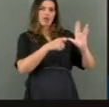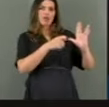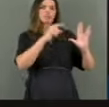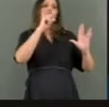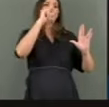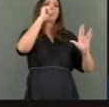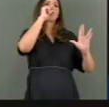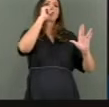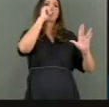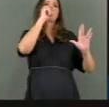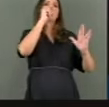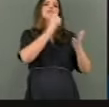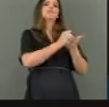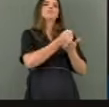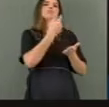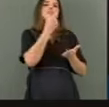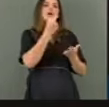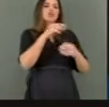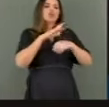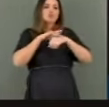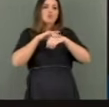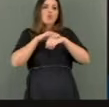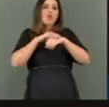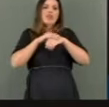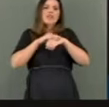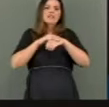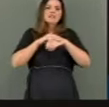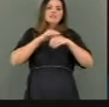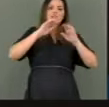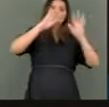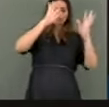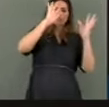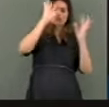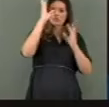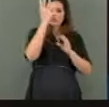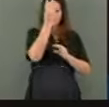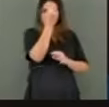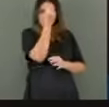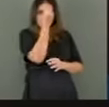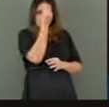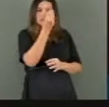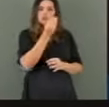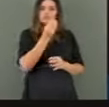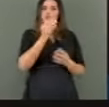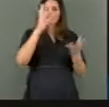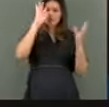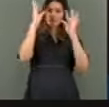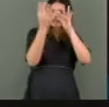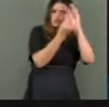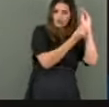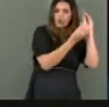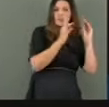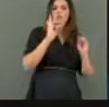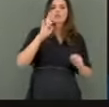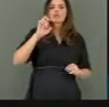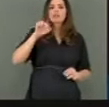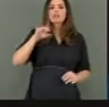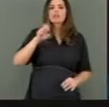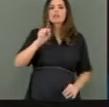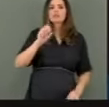nenhum tratamento de doença, de transtorno mental. O Conselho Federal de